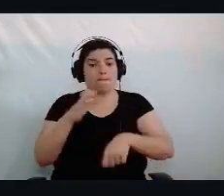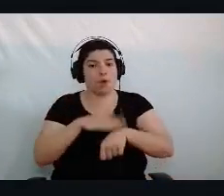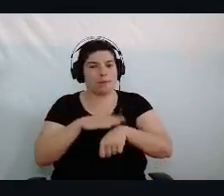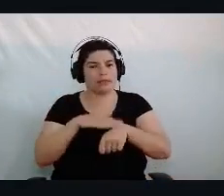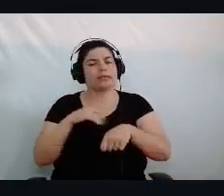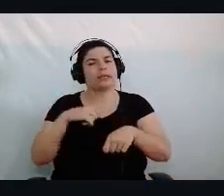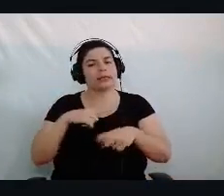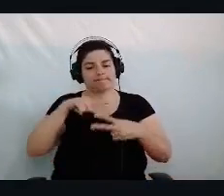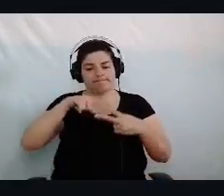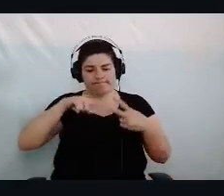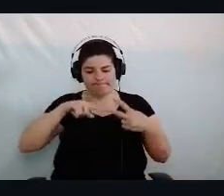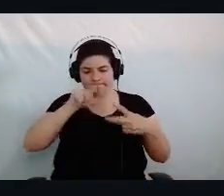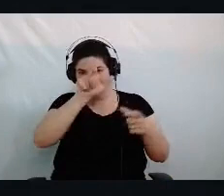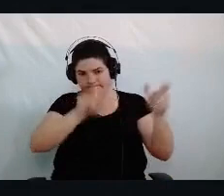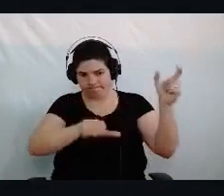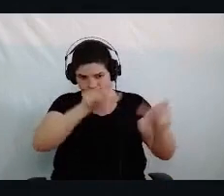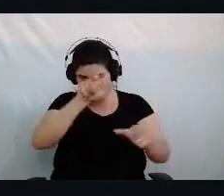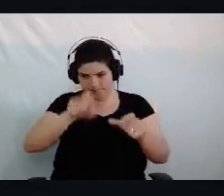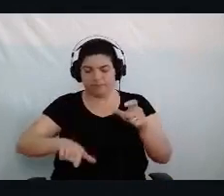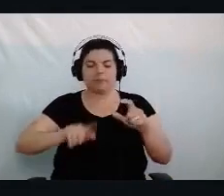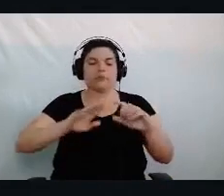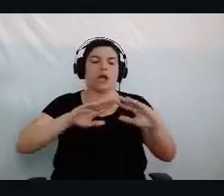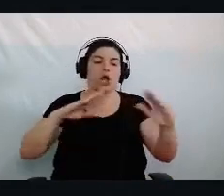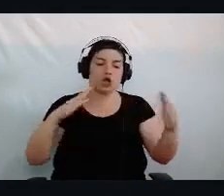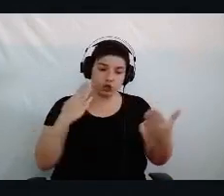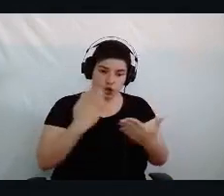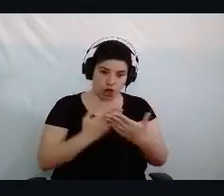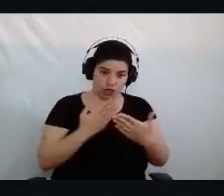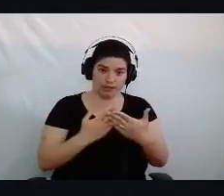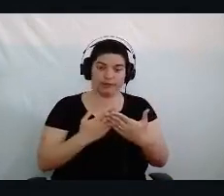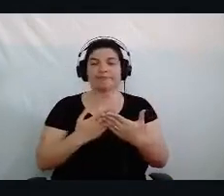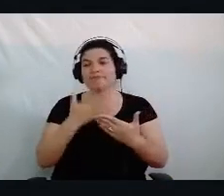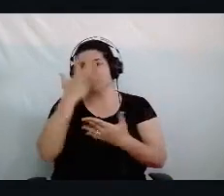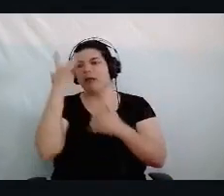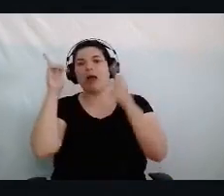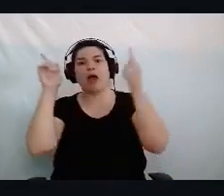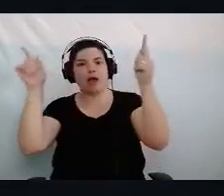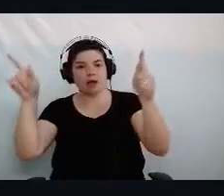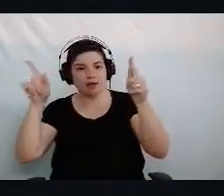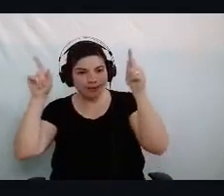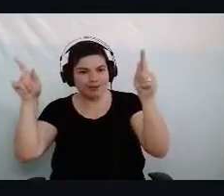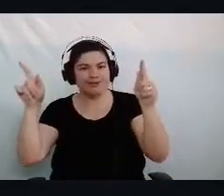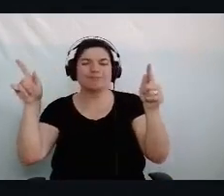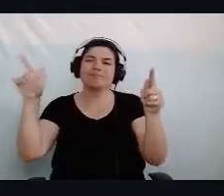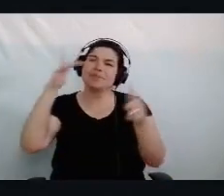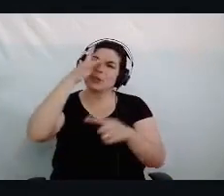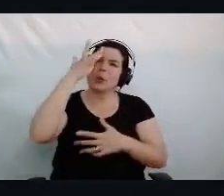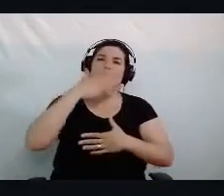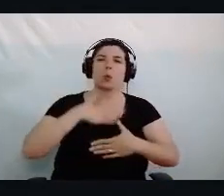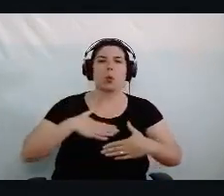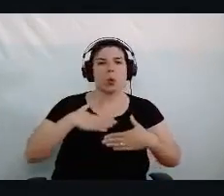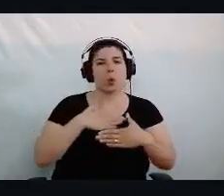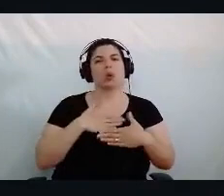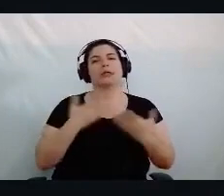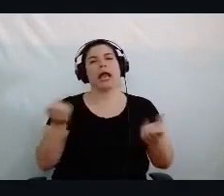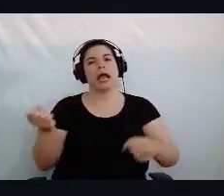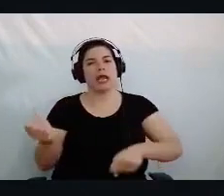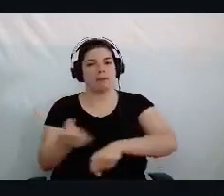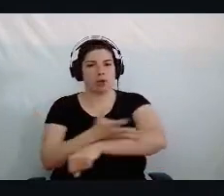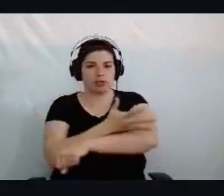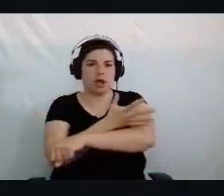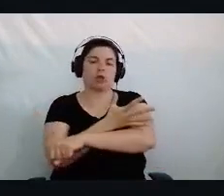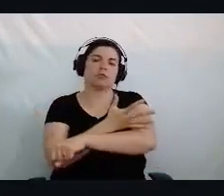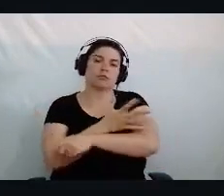personas, as escolas e os aventureiros. Aquelas pessoas que gostam de um pouco mais de emoção. Elas